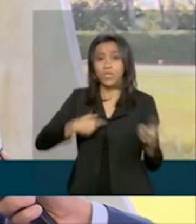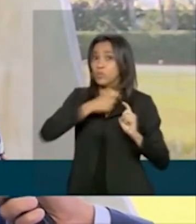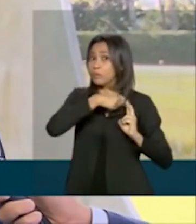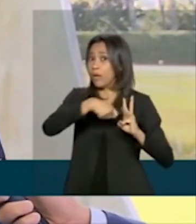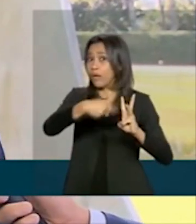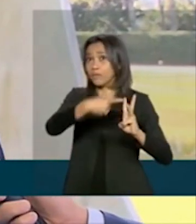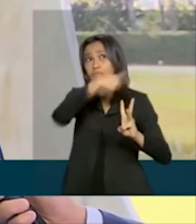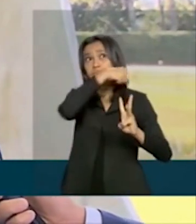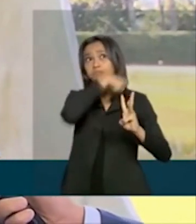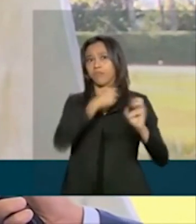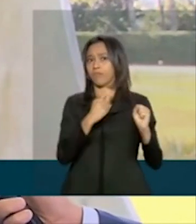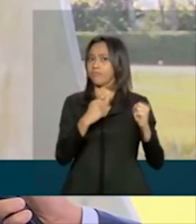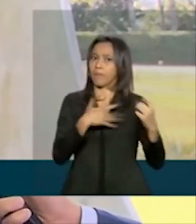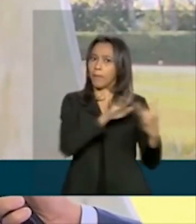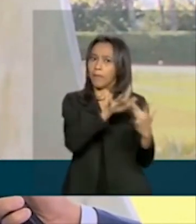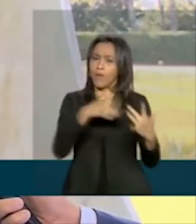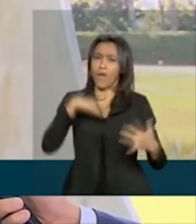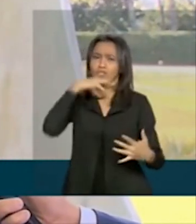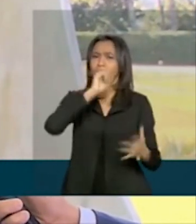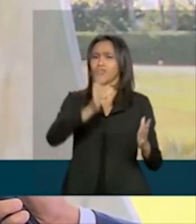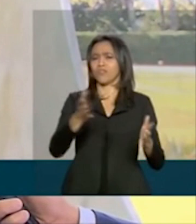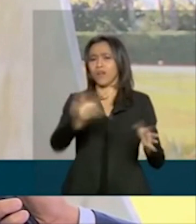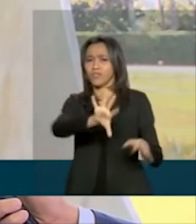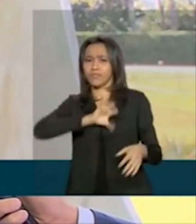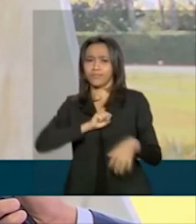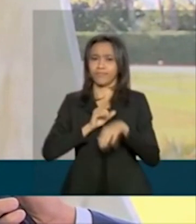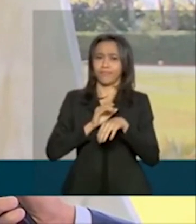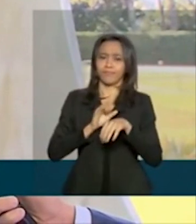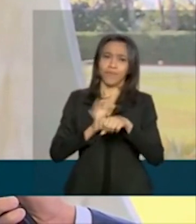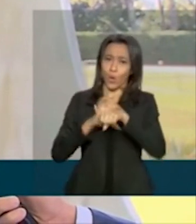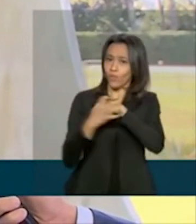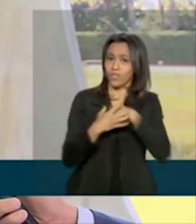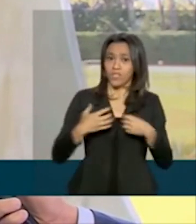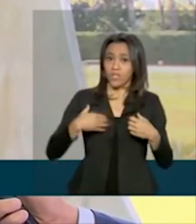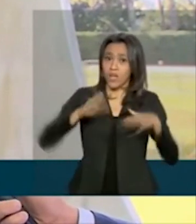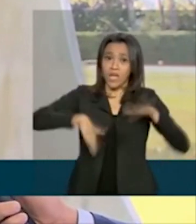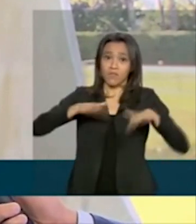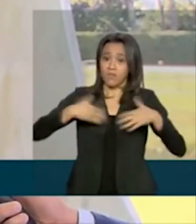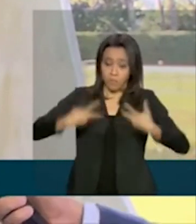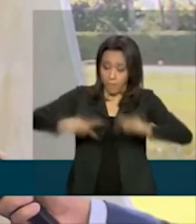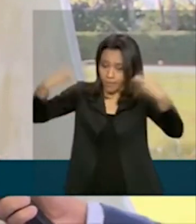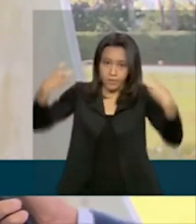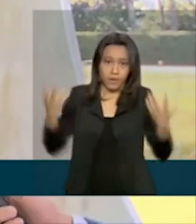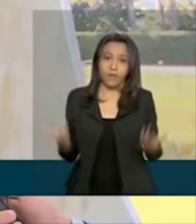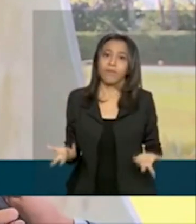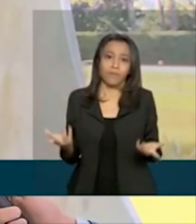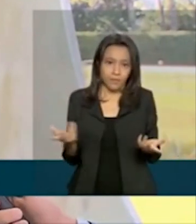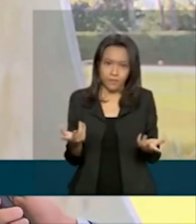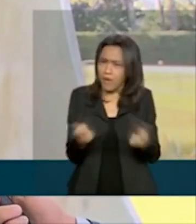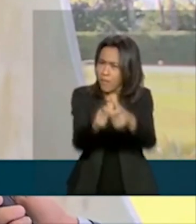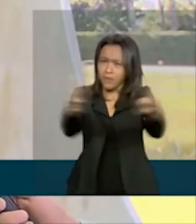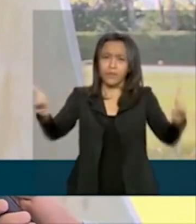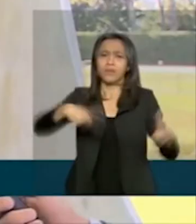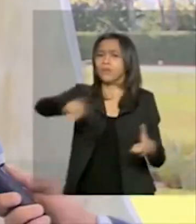meses, eu achava até que já tivesse contraído e não percebido, como a maioria da população brasileira contrai o vírus, não percebe